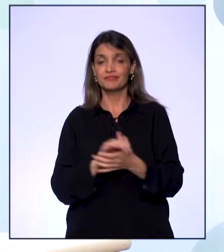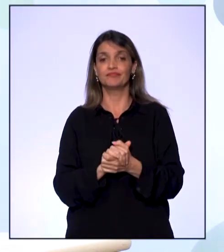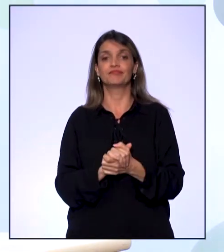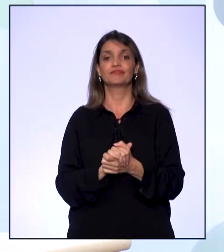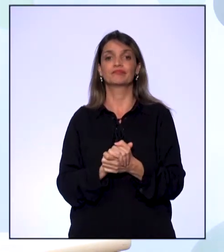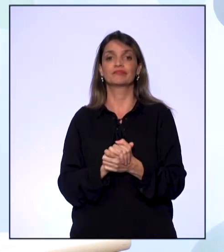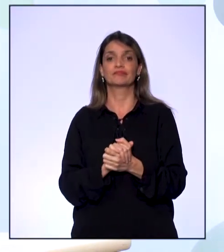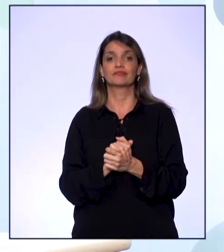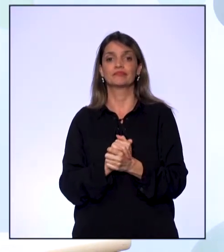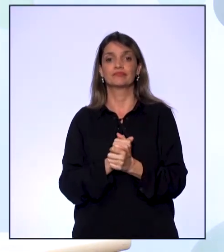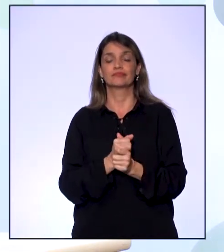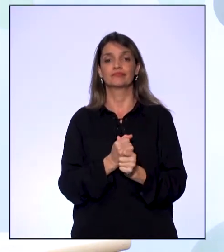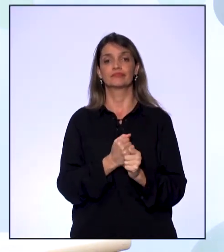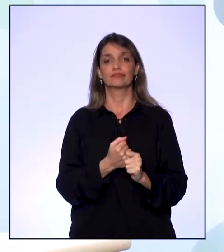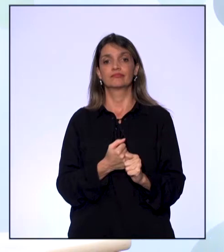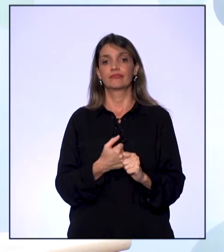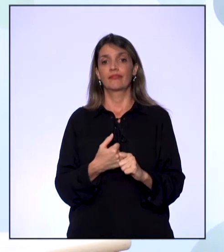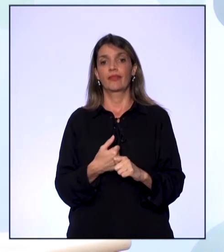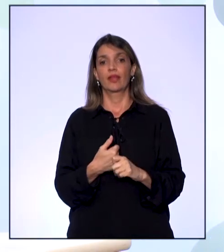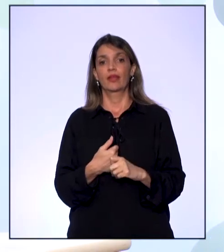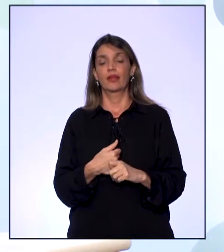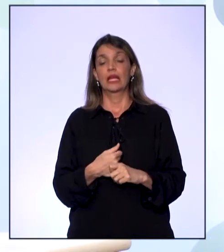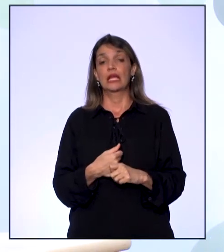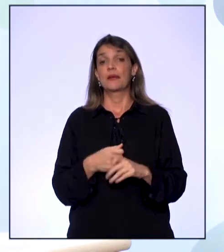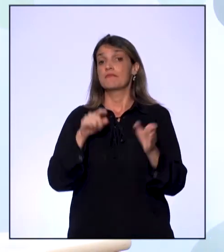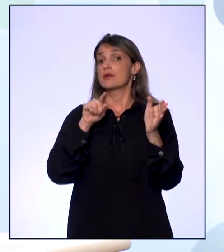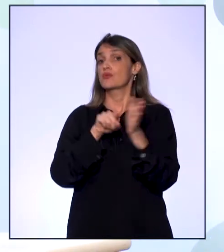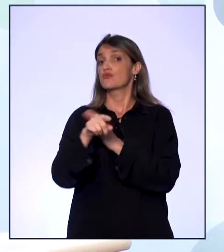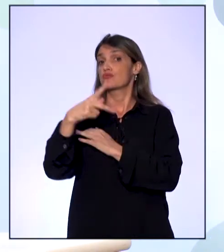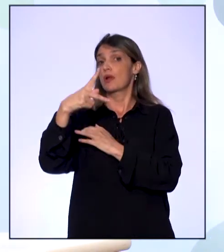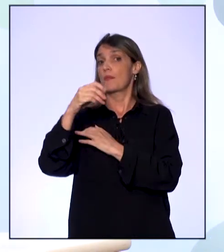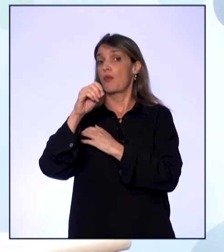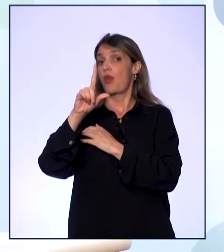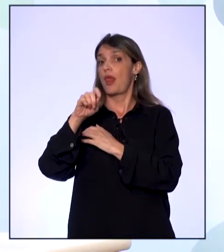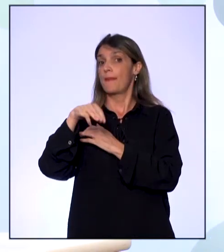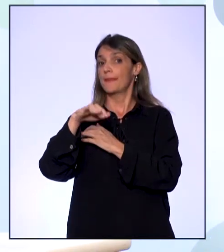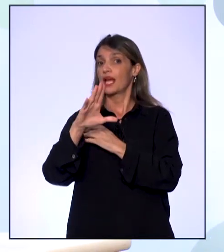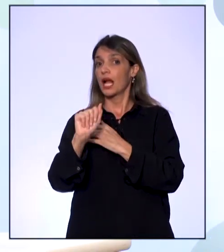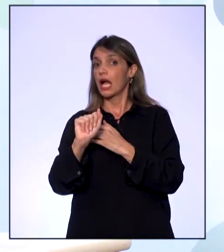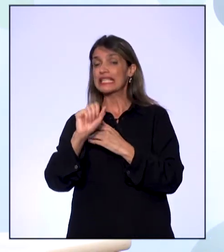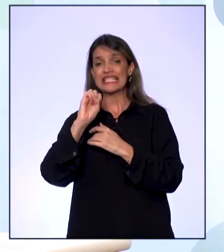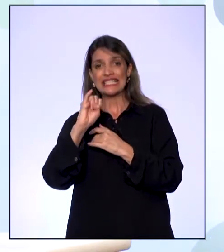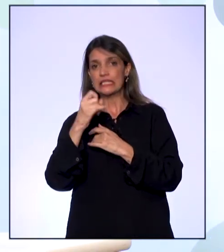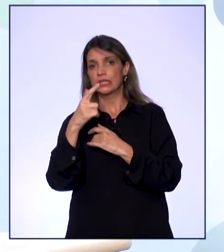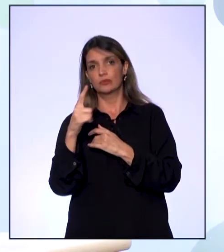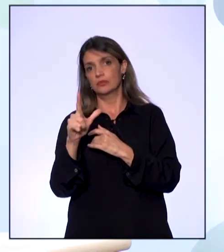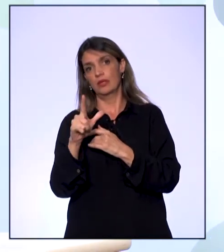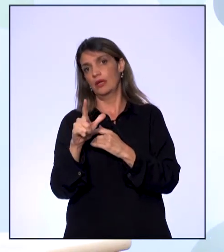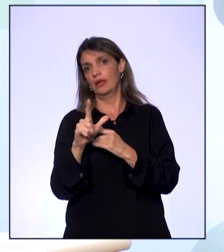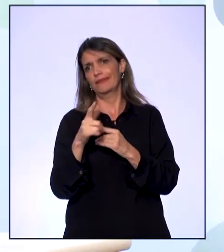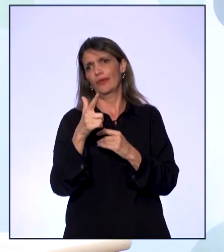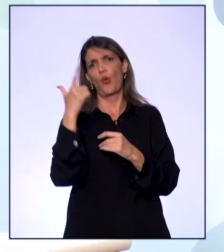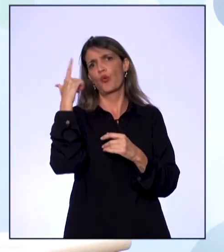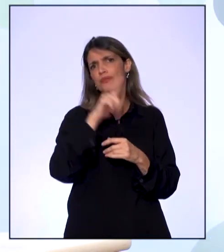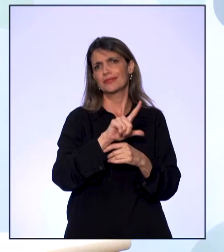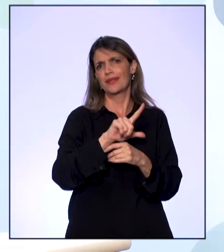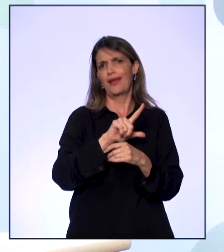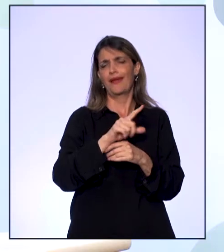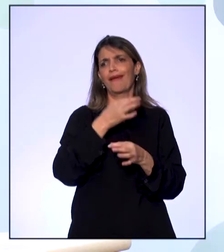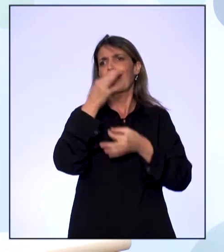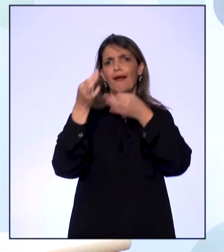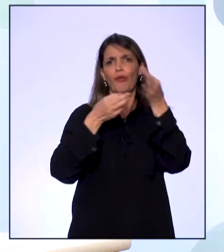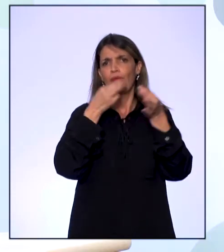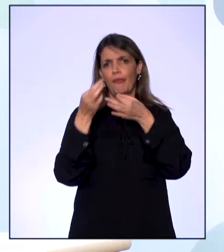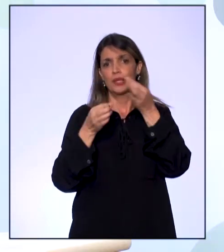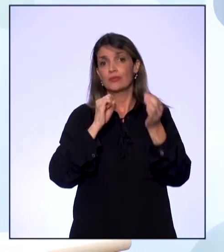tem texto argumentativo, me desculpe. Sem questão polêmica, você não tem texto argumentativo. Você não consegue elaborar argumentação se